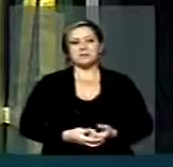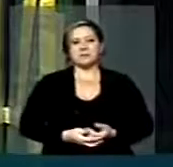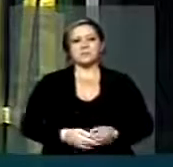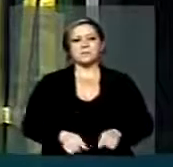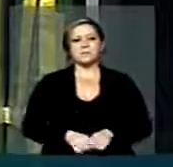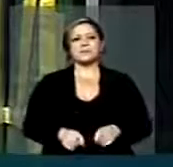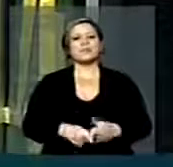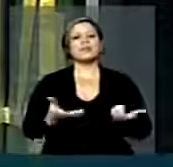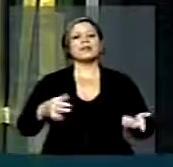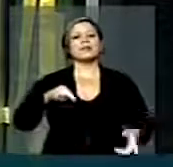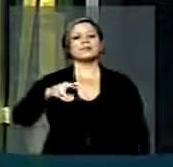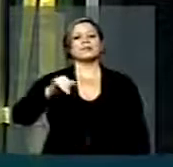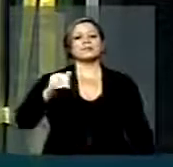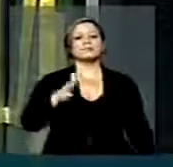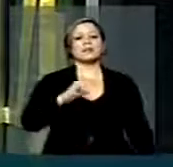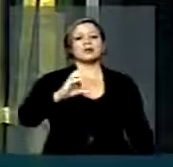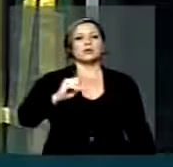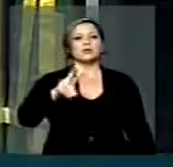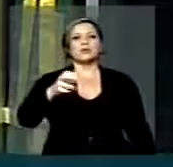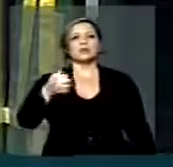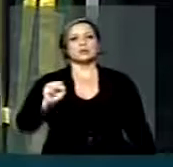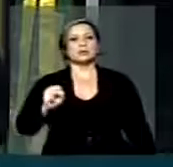Cadê o Mário Covas?